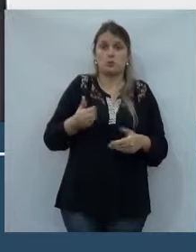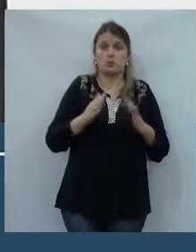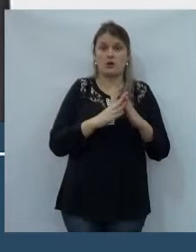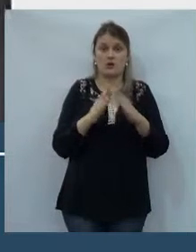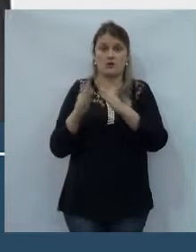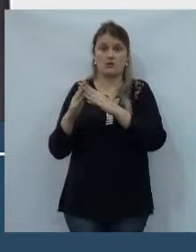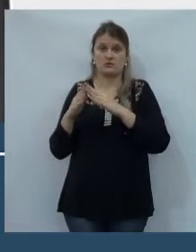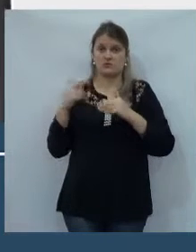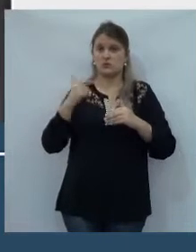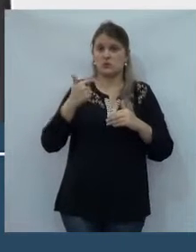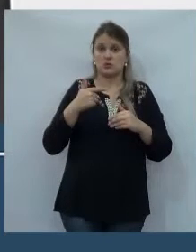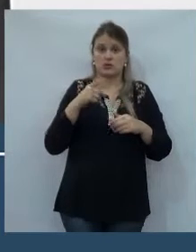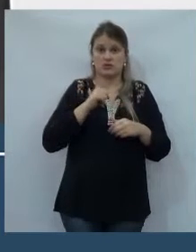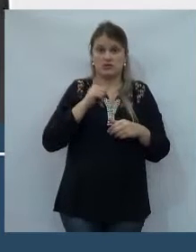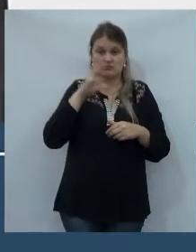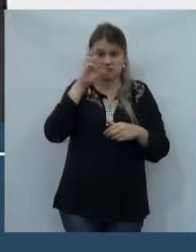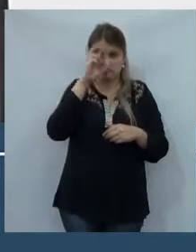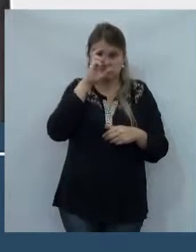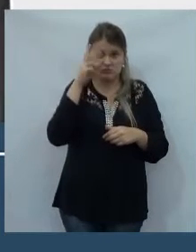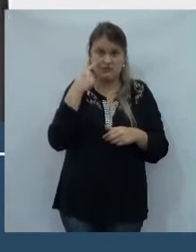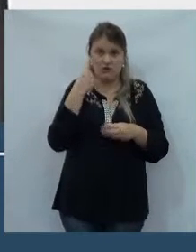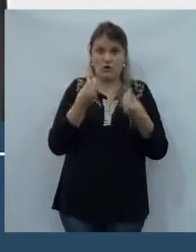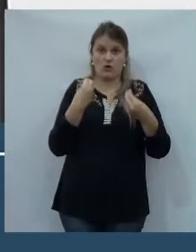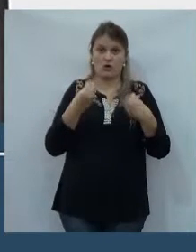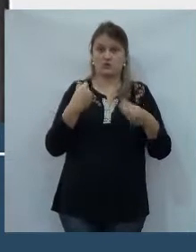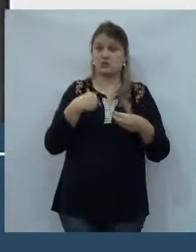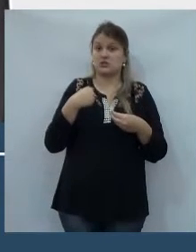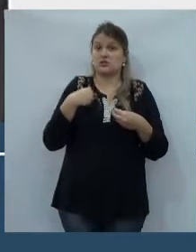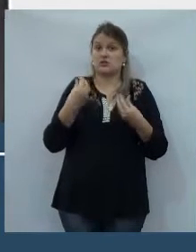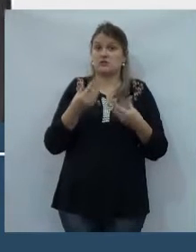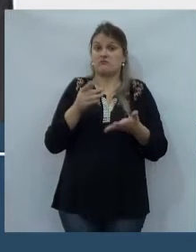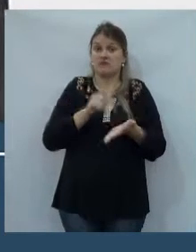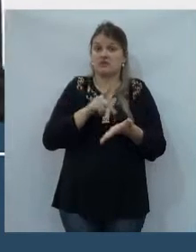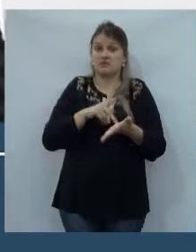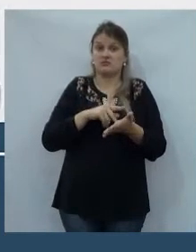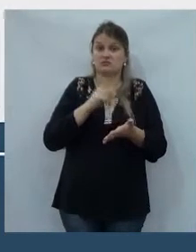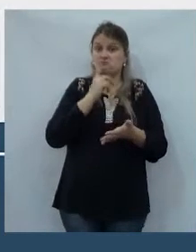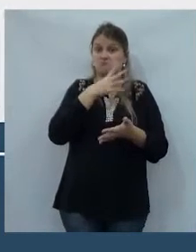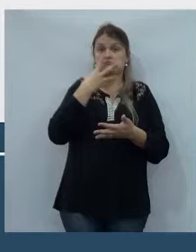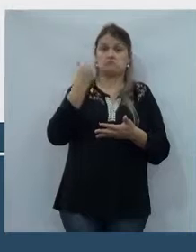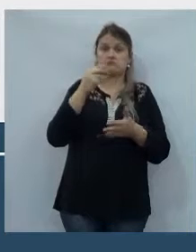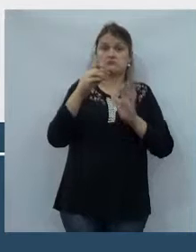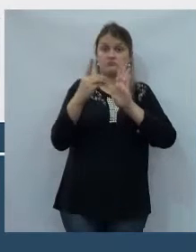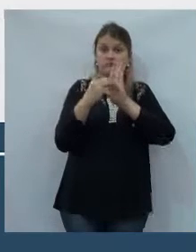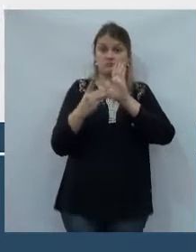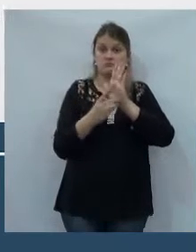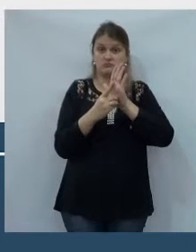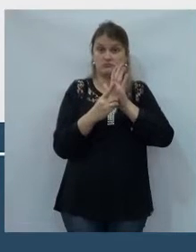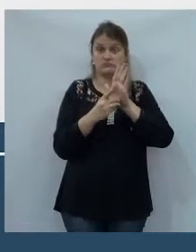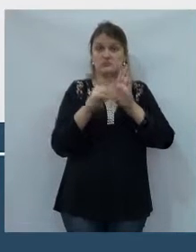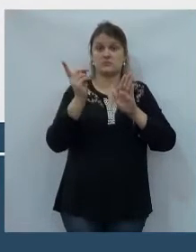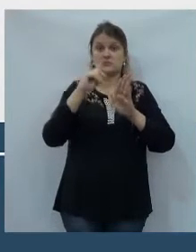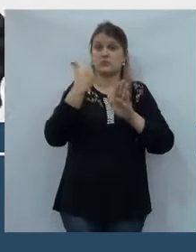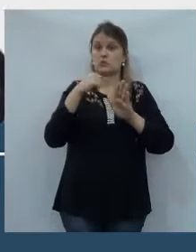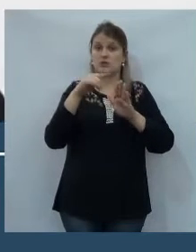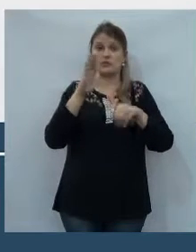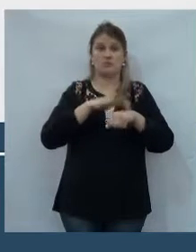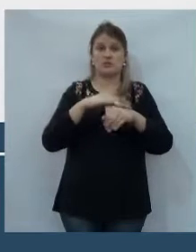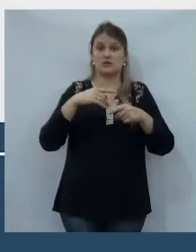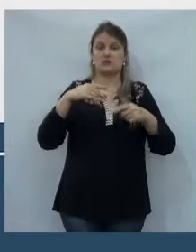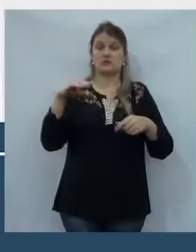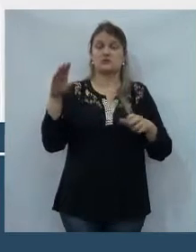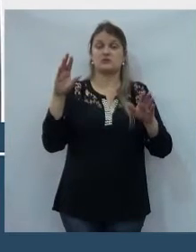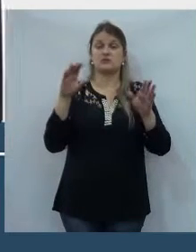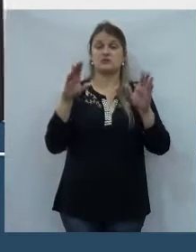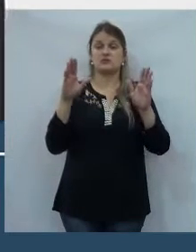e ela é perseguida por isso. Eu fico indignado mesmo. Por um decreto, de repente, não tem mais delegacia na Vitória.